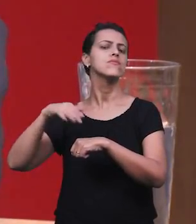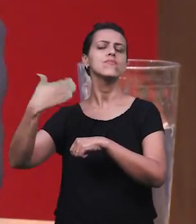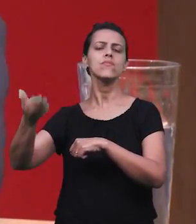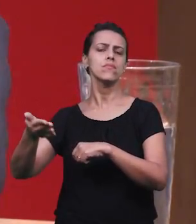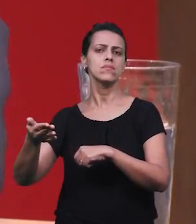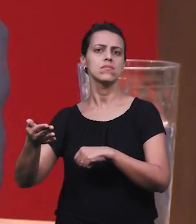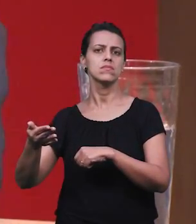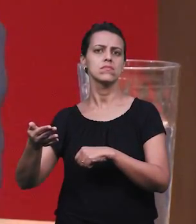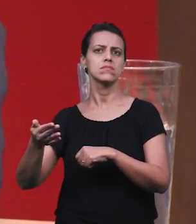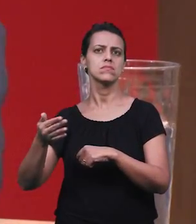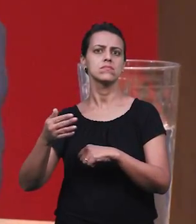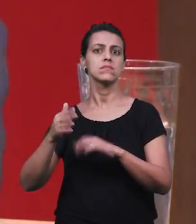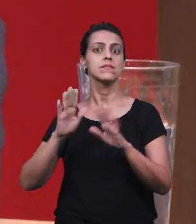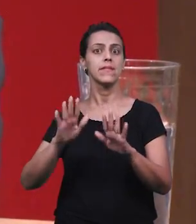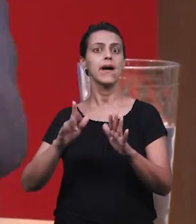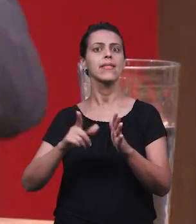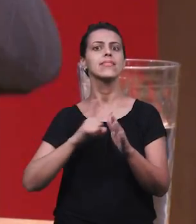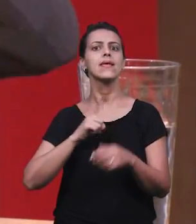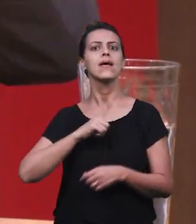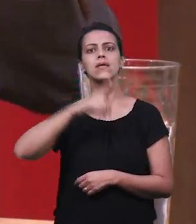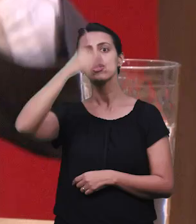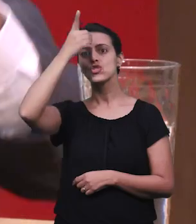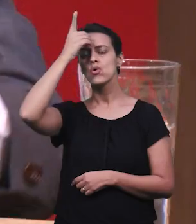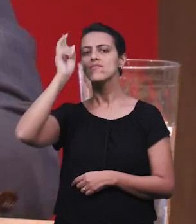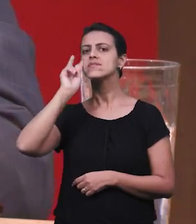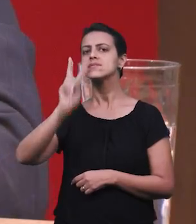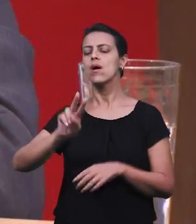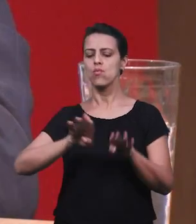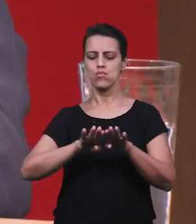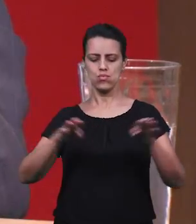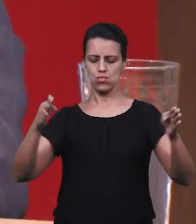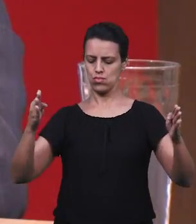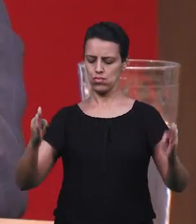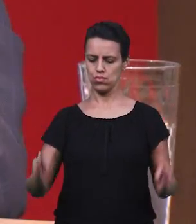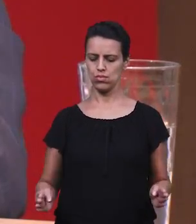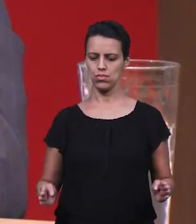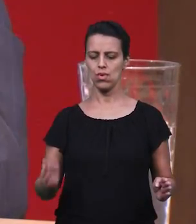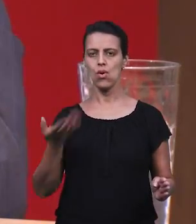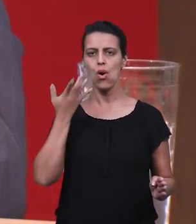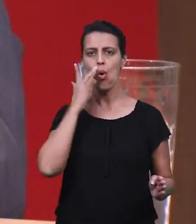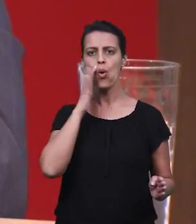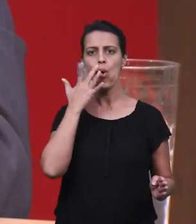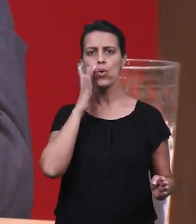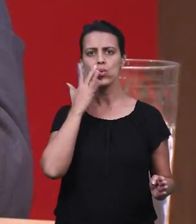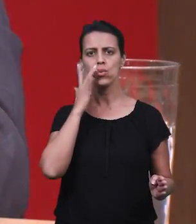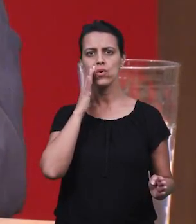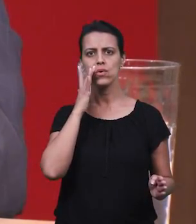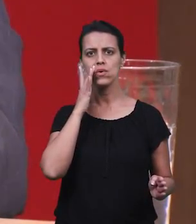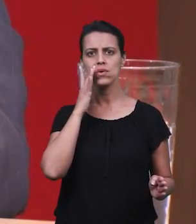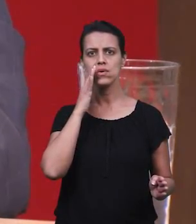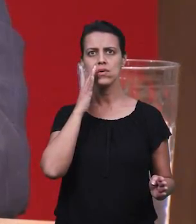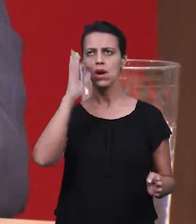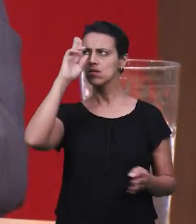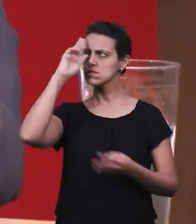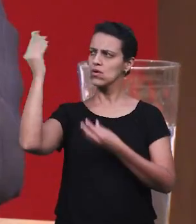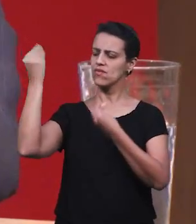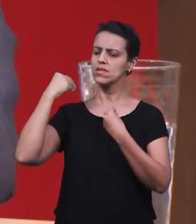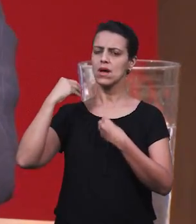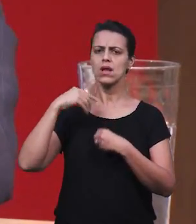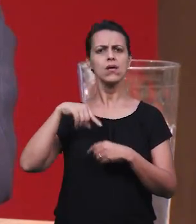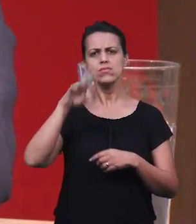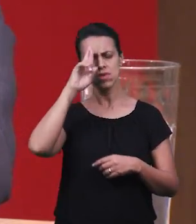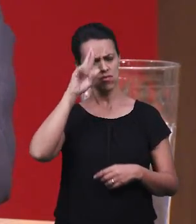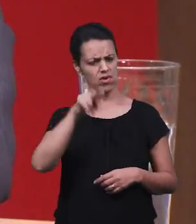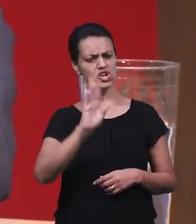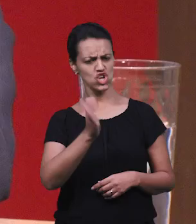O senhor deu uma visão de um púlpito de ouro. Um púlpito de ouro, o senhor vai dar recurso. O senhor disse, não, o recurso você já